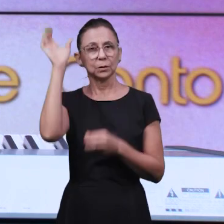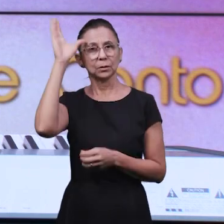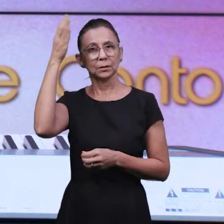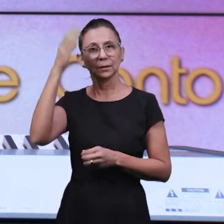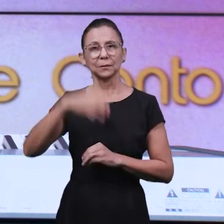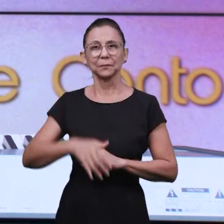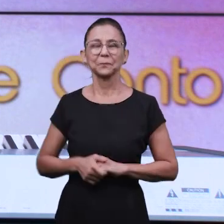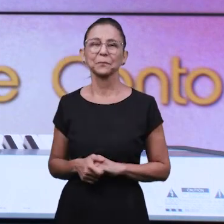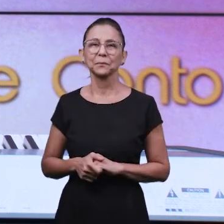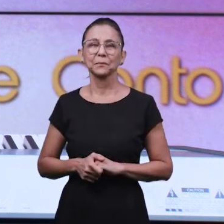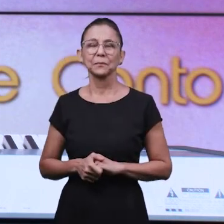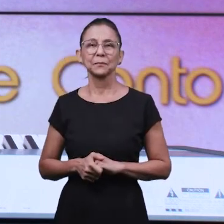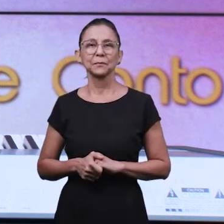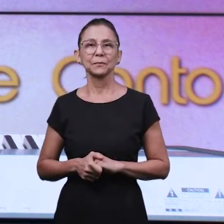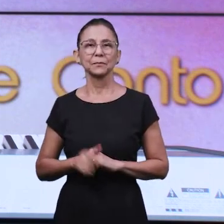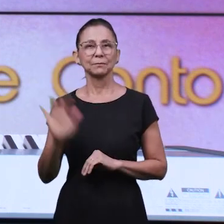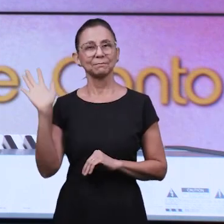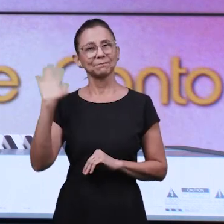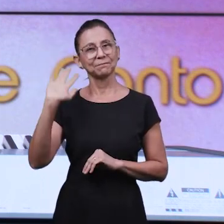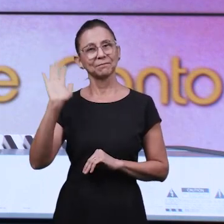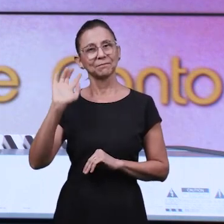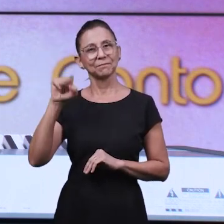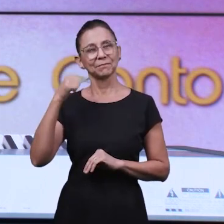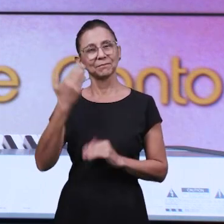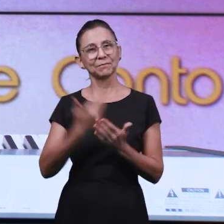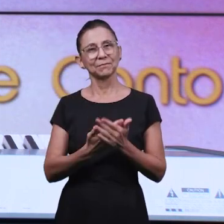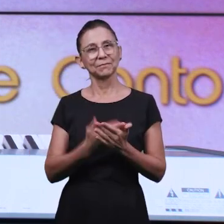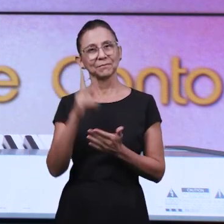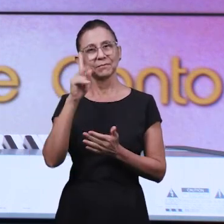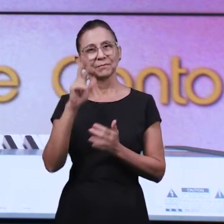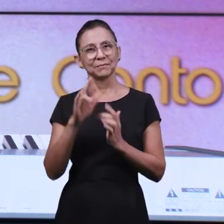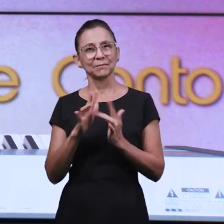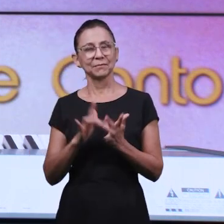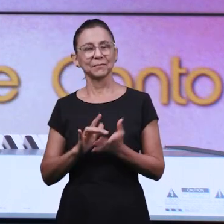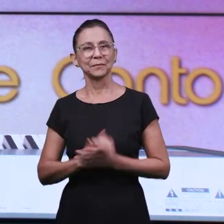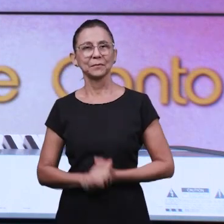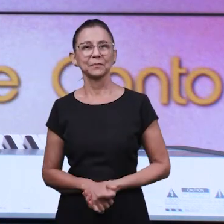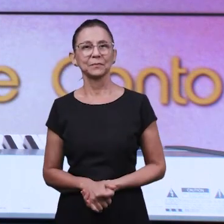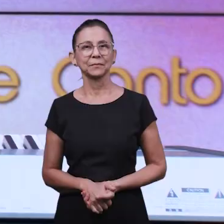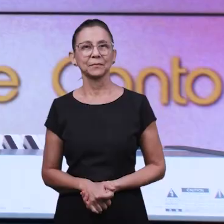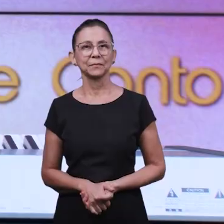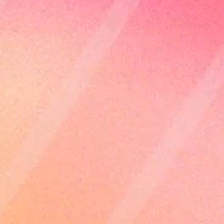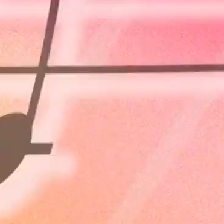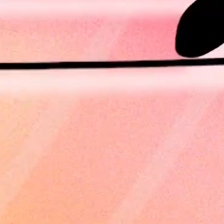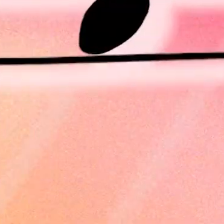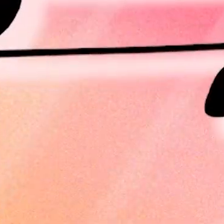aqui no nosso programa. Até a nossa próxima aula. A paz do Senhor Jesus!